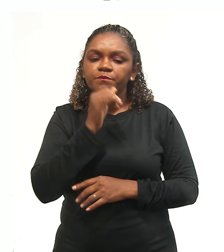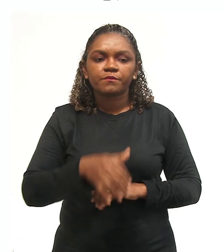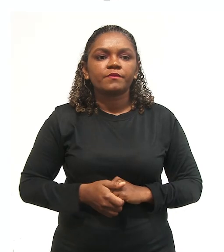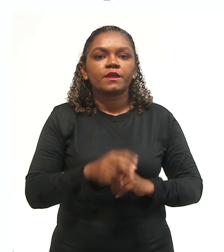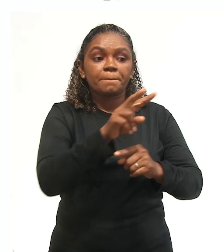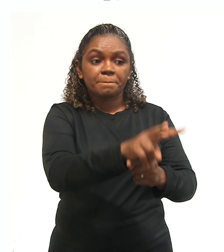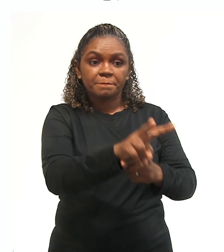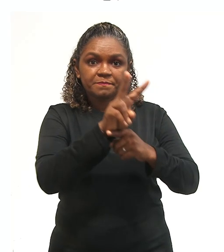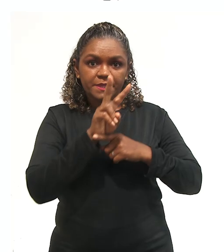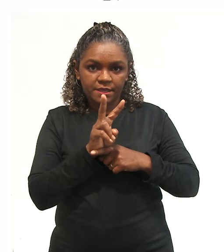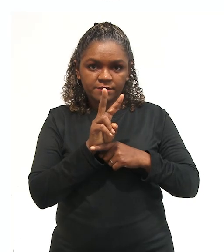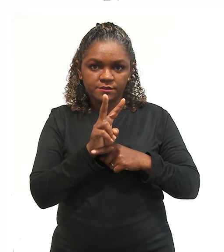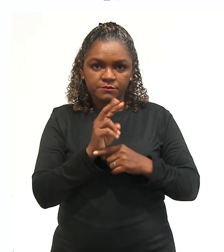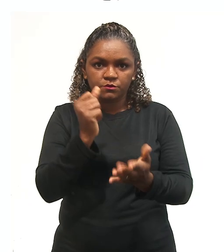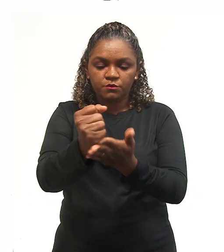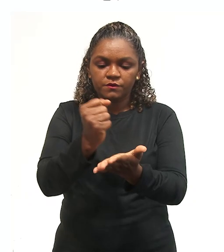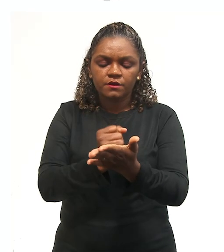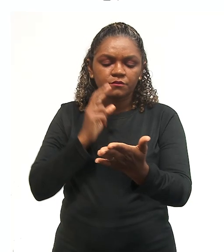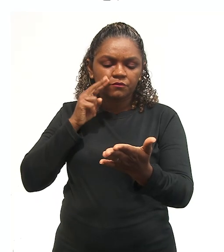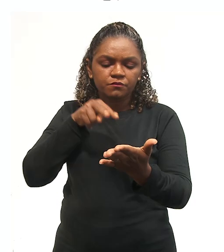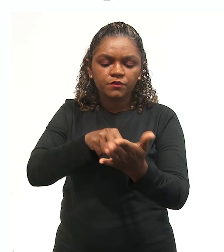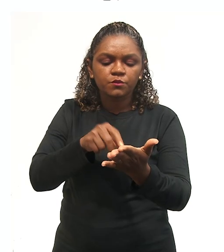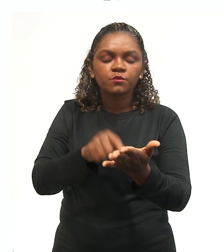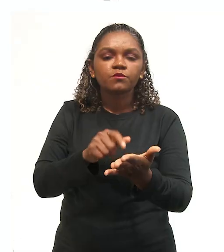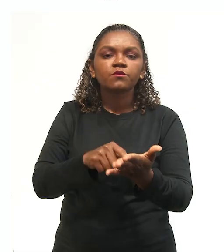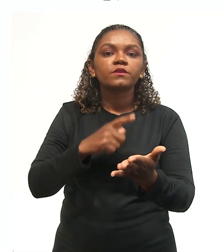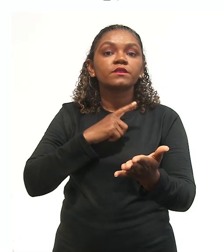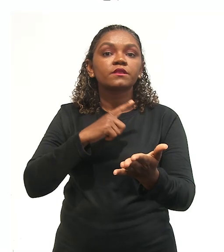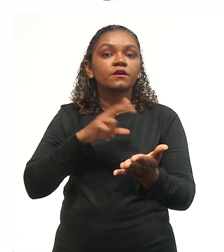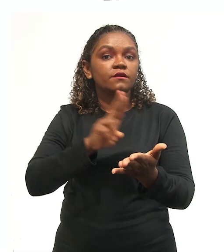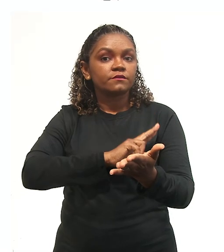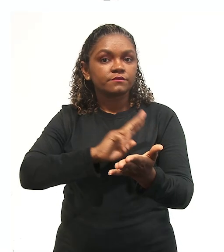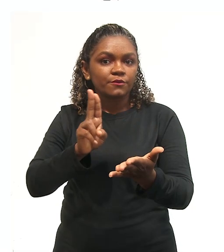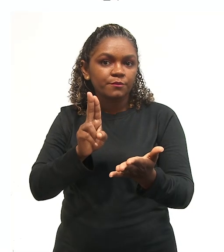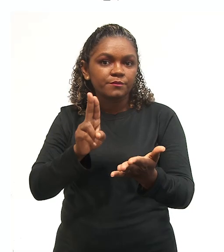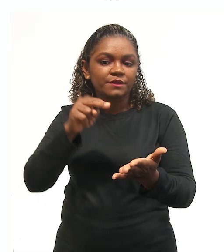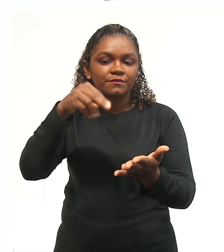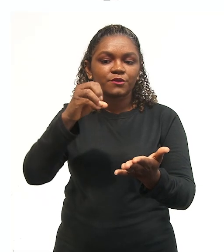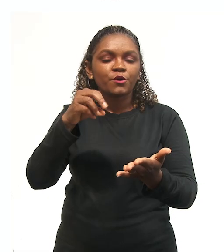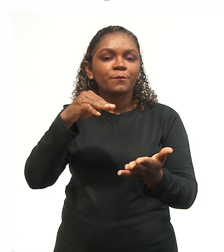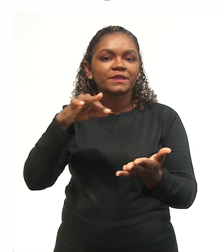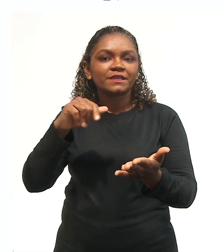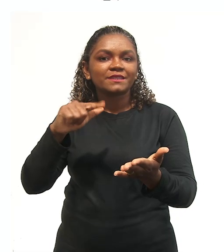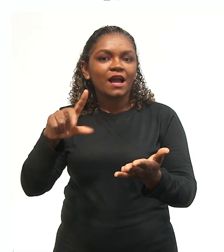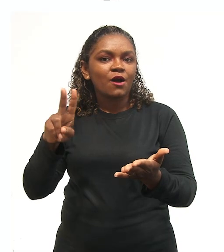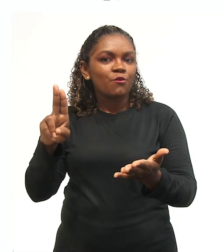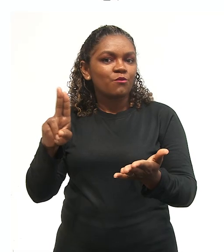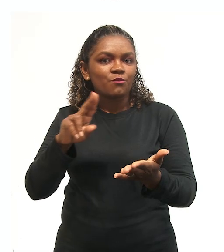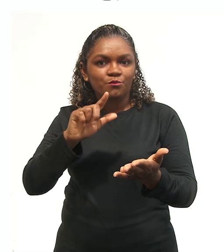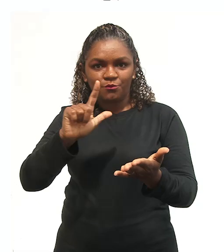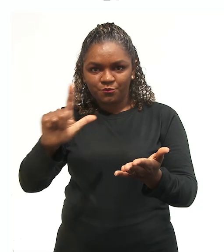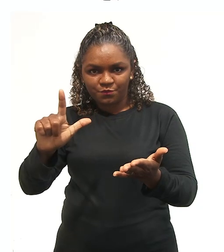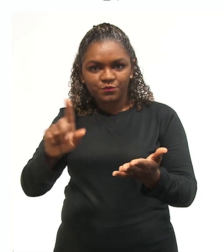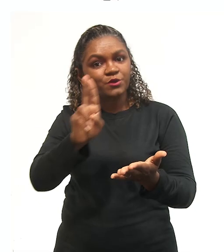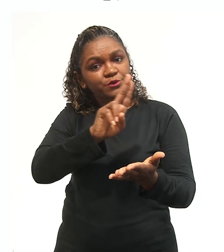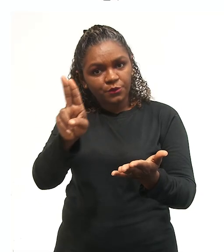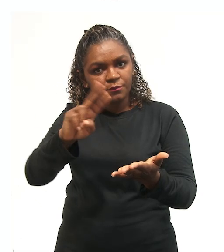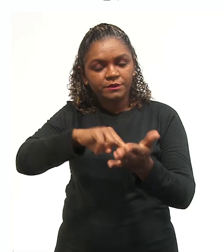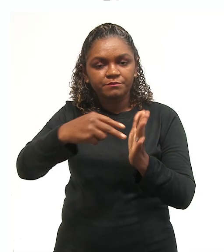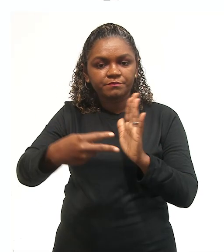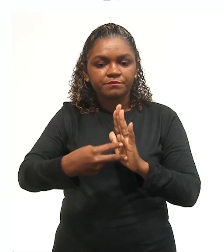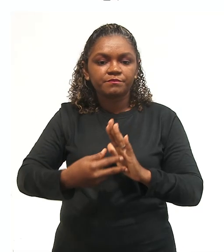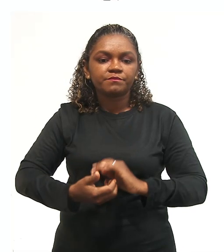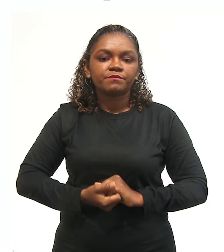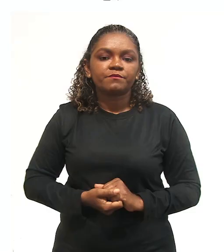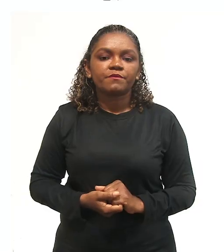empréstimo onde a taxa explícita no contrato ela é chamada de taxa nominal, tá? Isso é muito